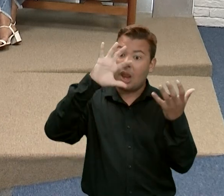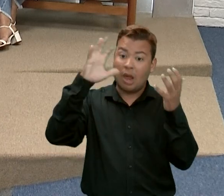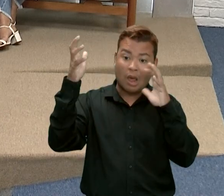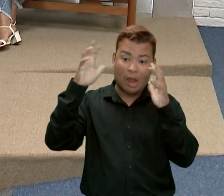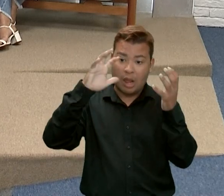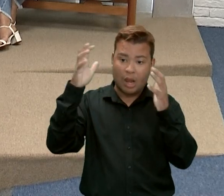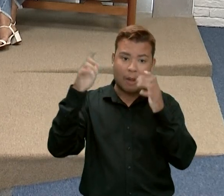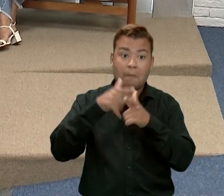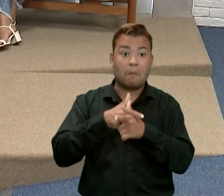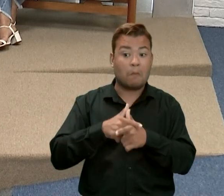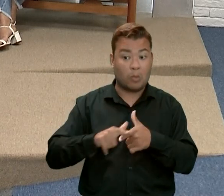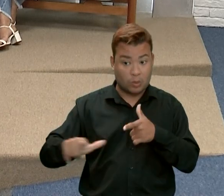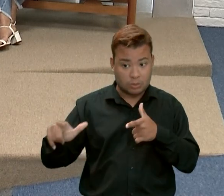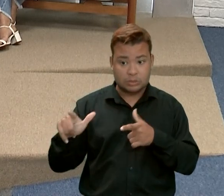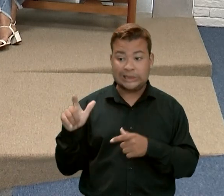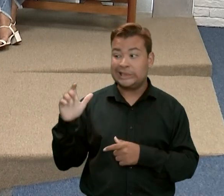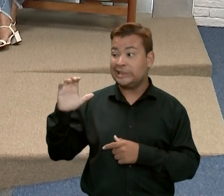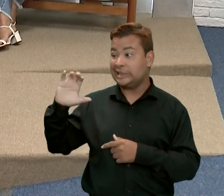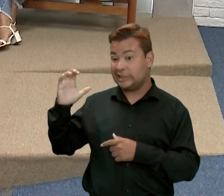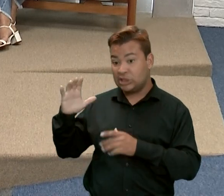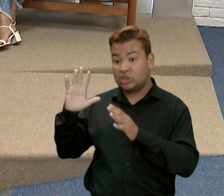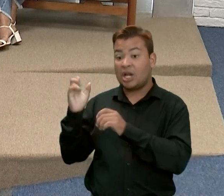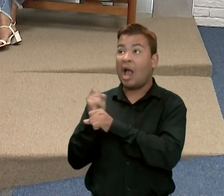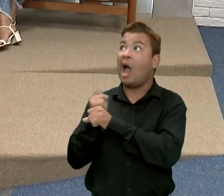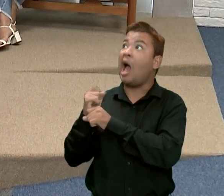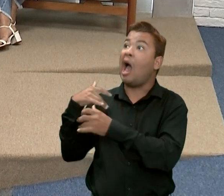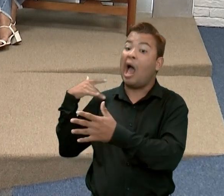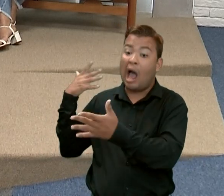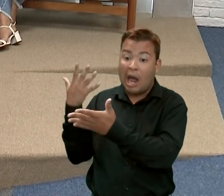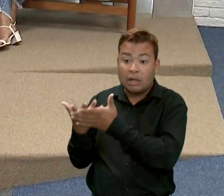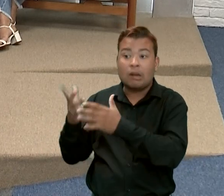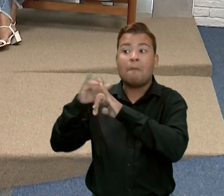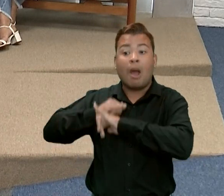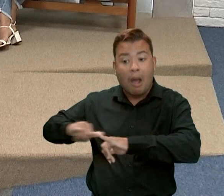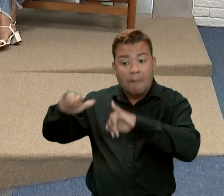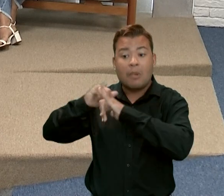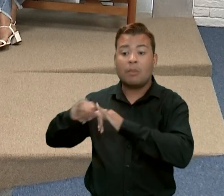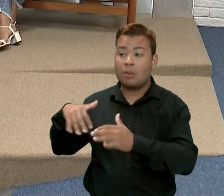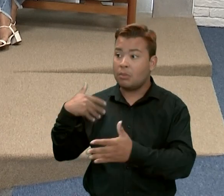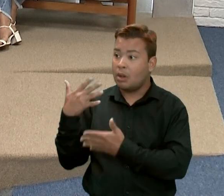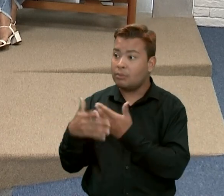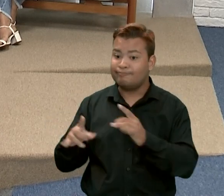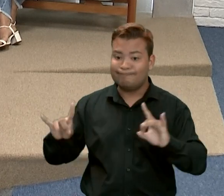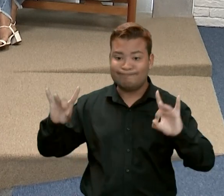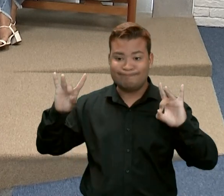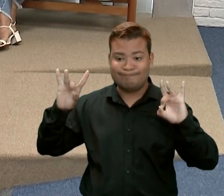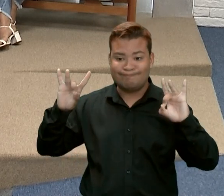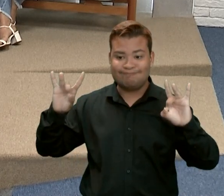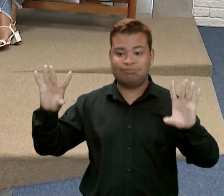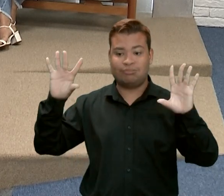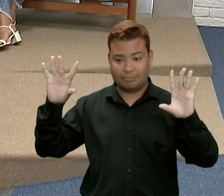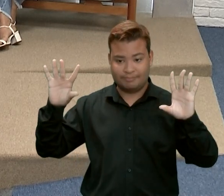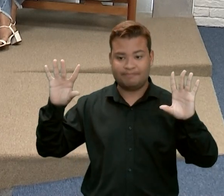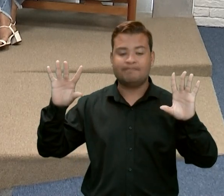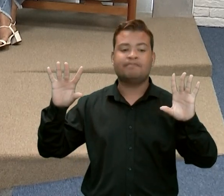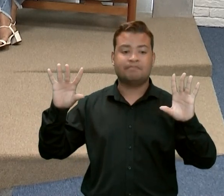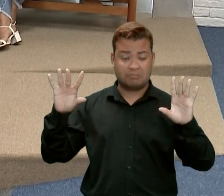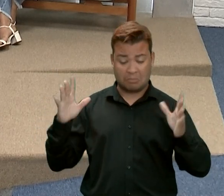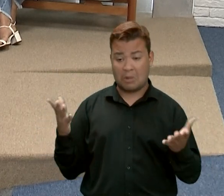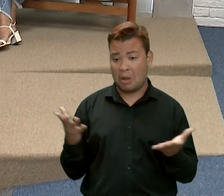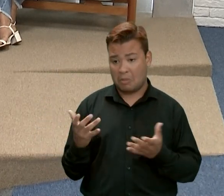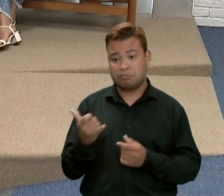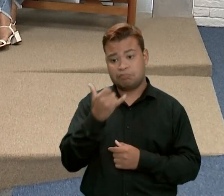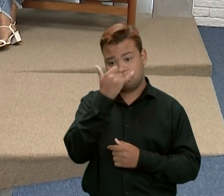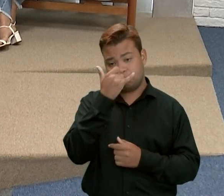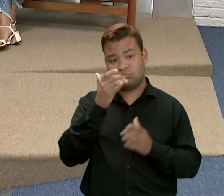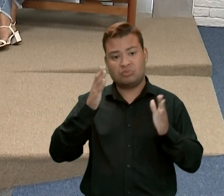acentuar e que os cientistas estão falando isso há décadas, que vai acontecer, e nós chegamos no momento de se pagar o preço, não é,